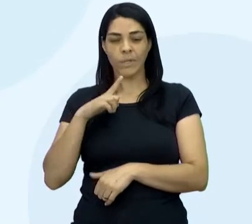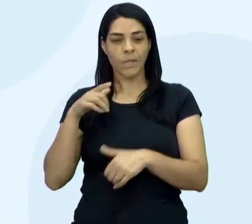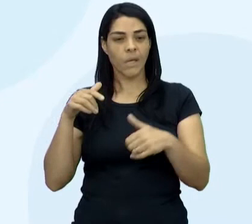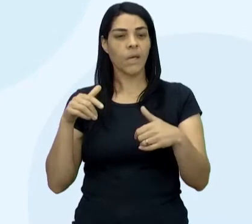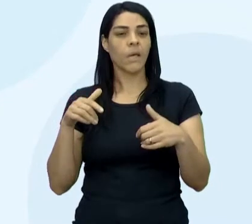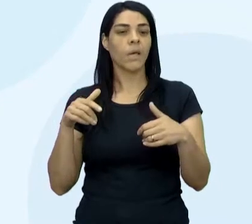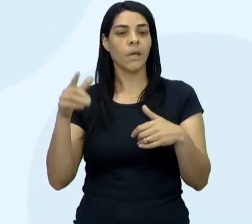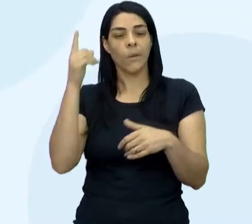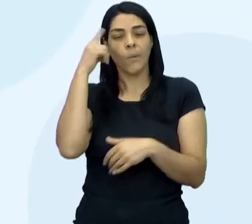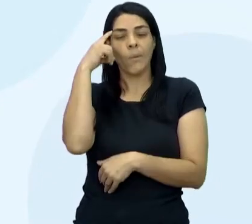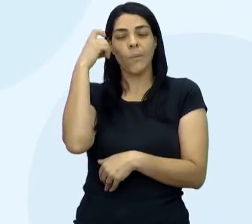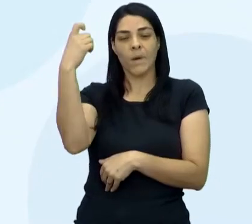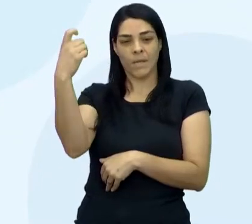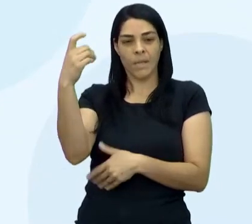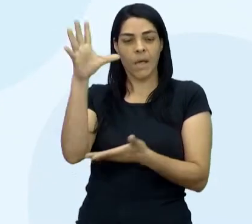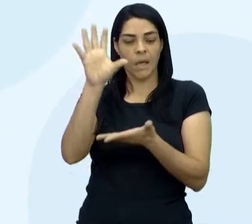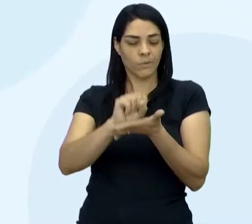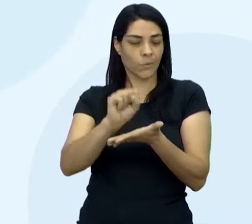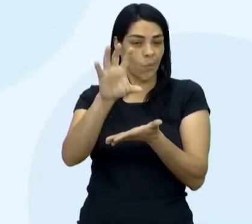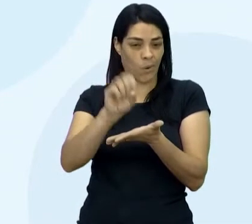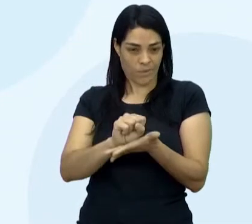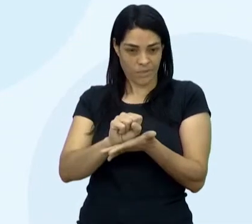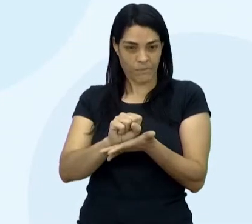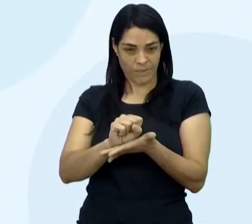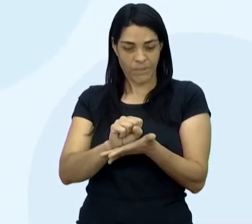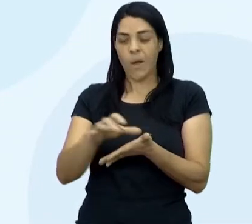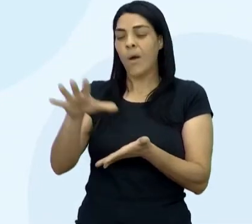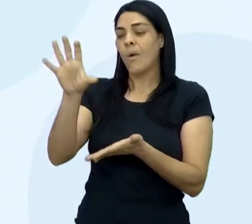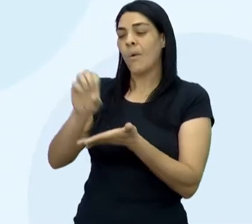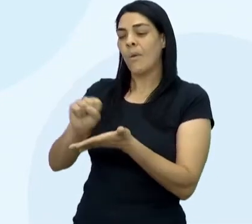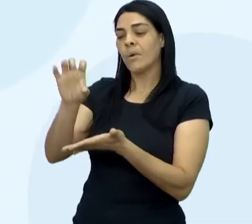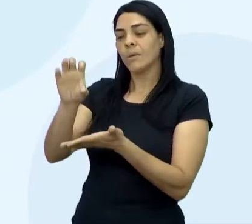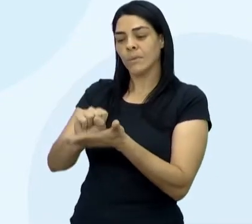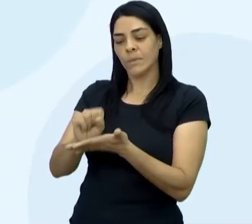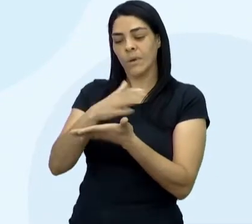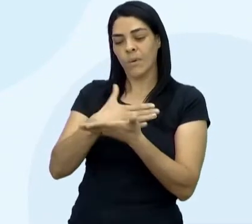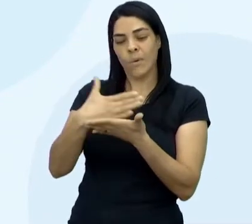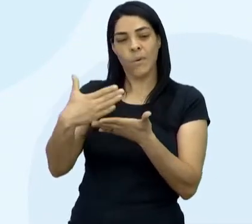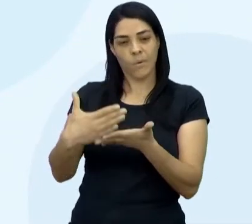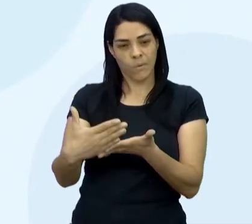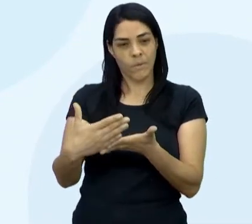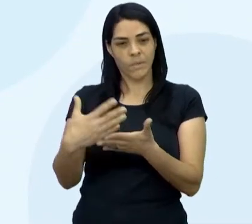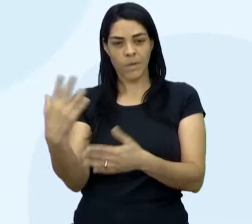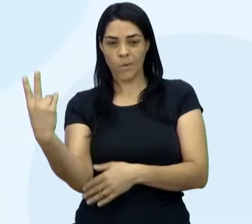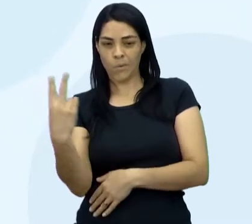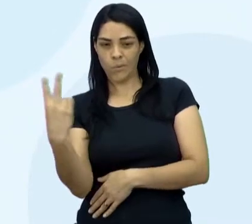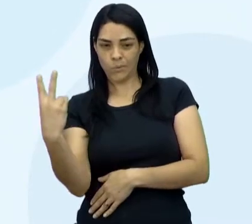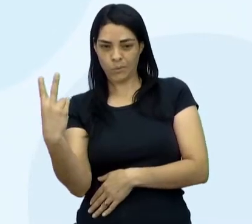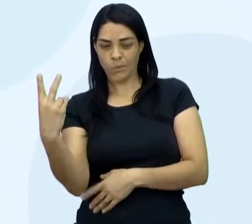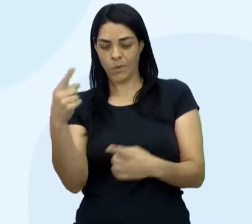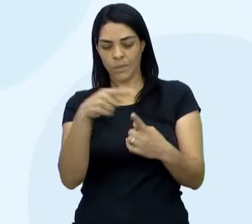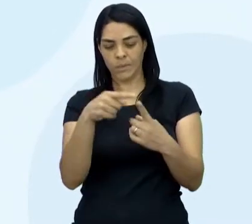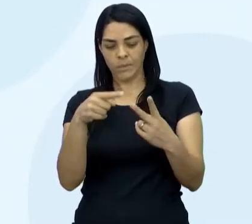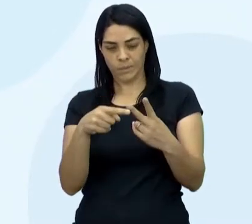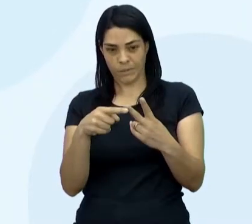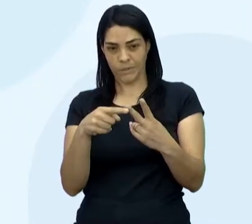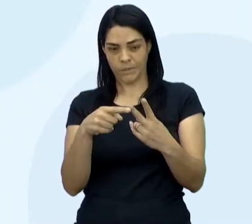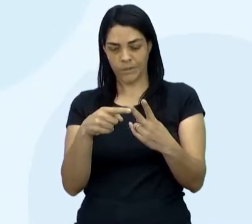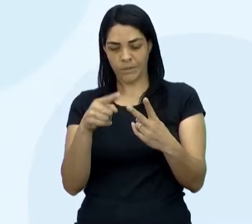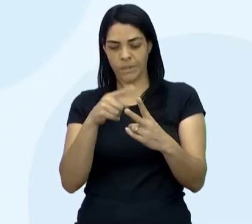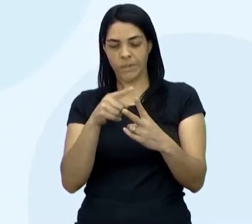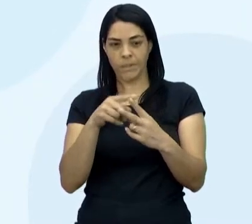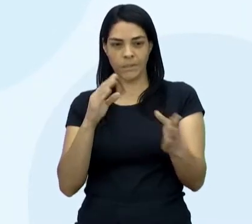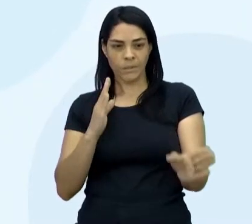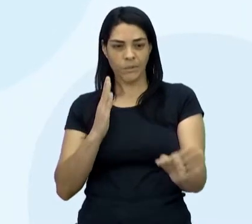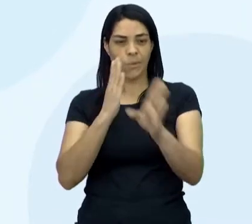dessa ideia do colonialismo e esse colonialismo se inicia com esses dois fatos históricos aí né o descobrimento